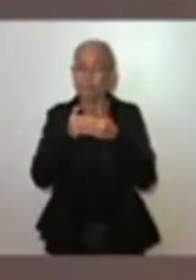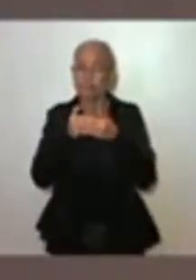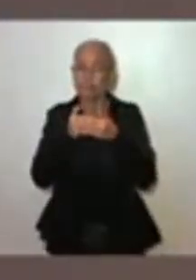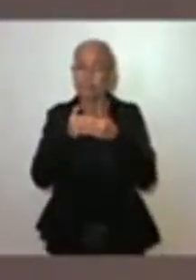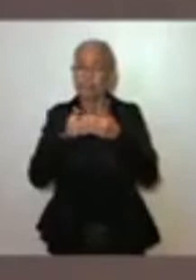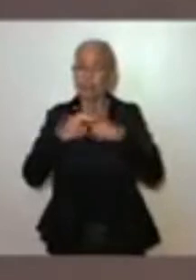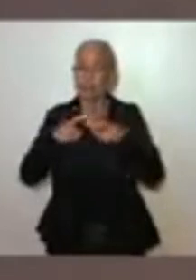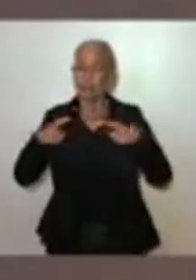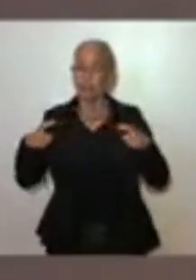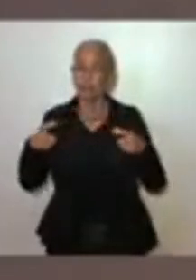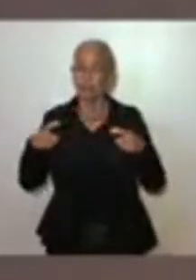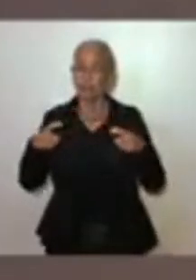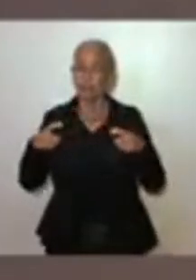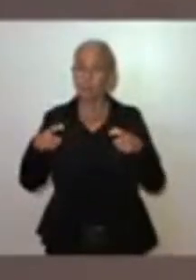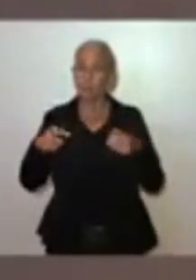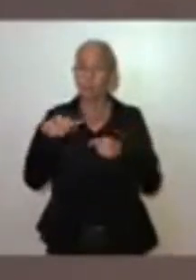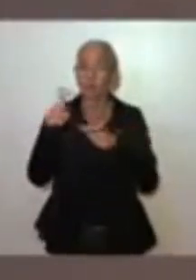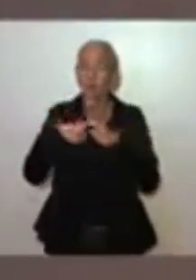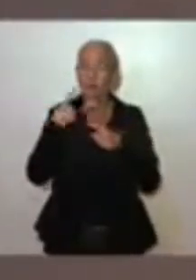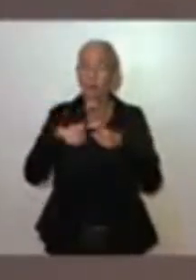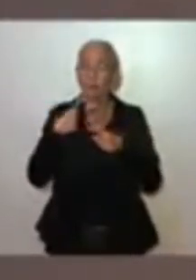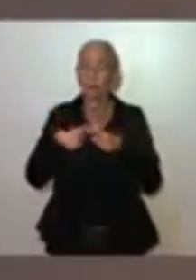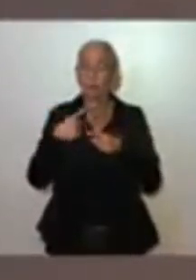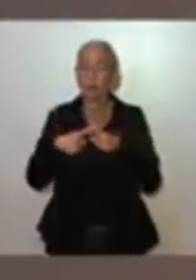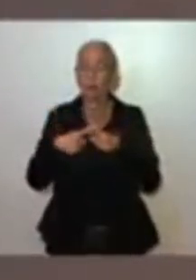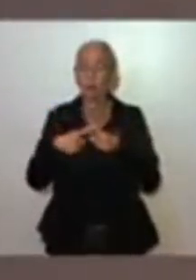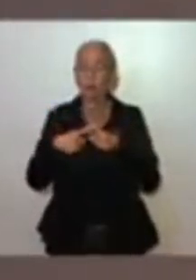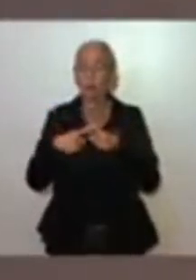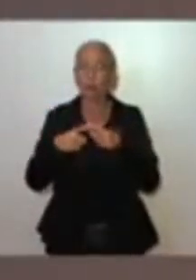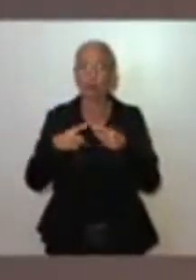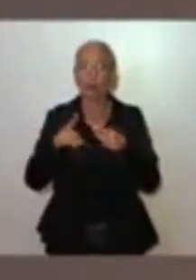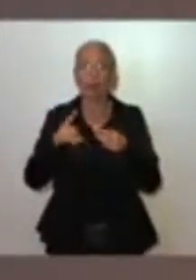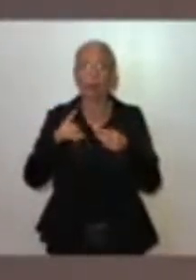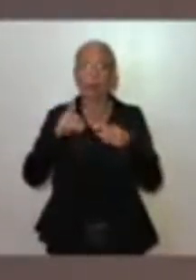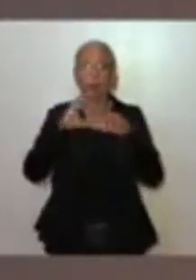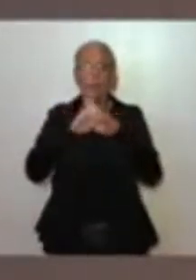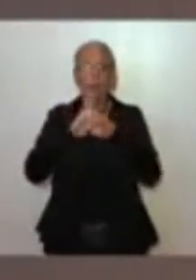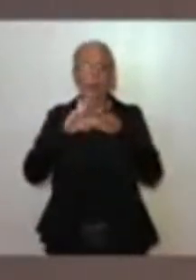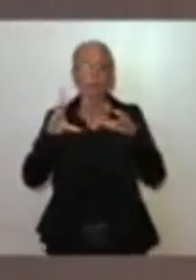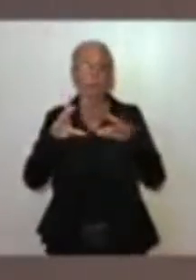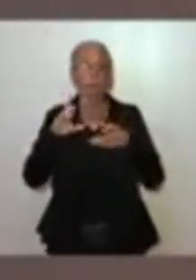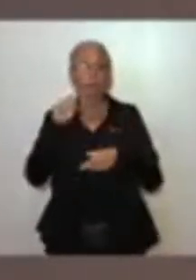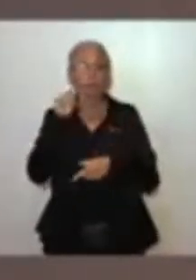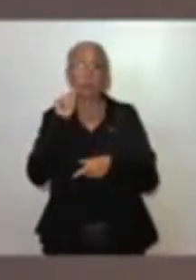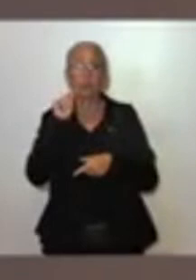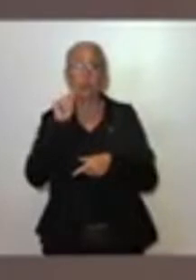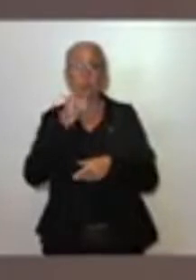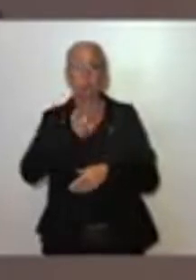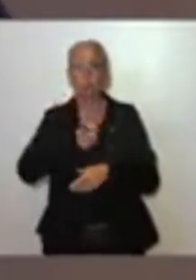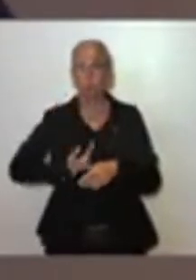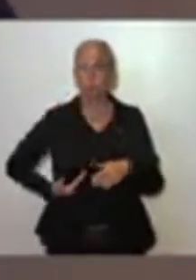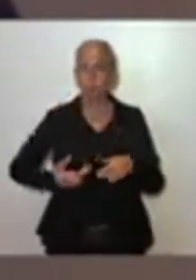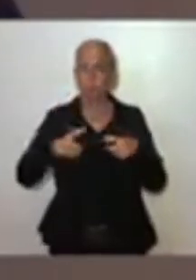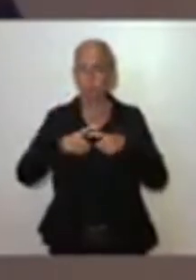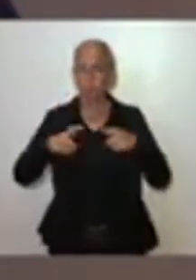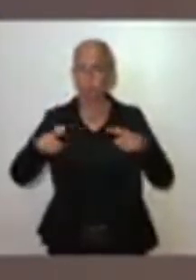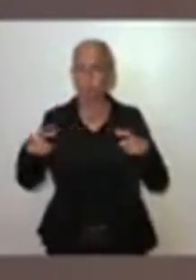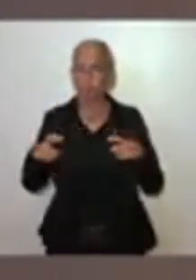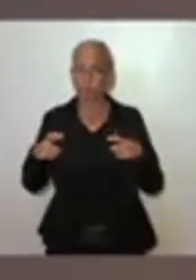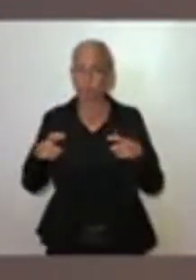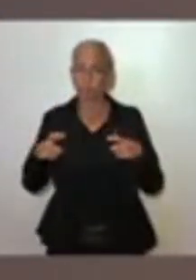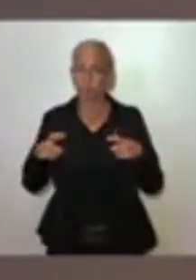maiorias porque entre democracia que é o governo da maioria